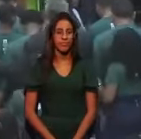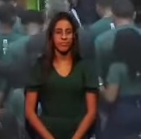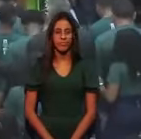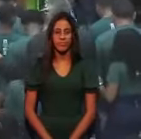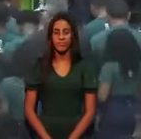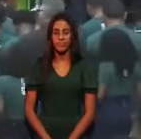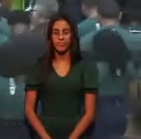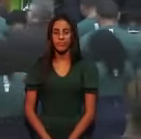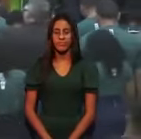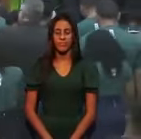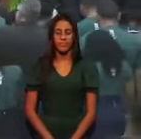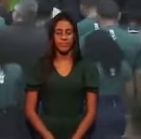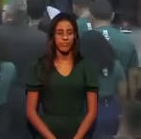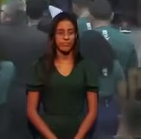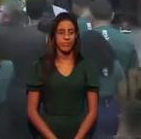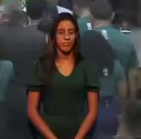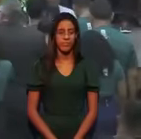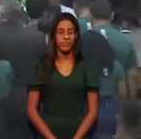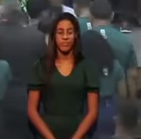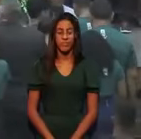Som, bota o som aqui, irmão.